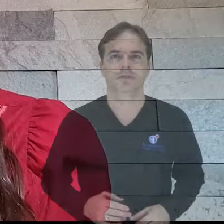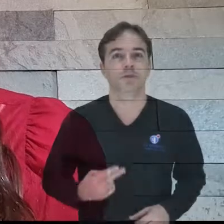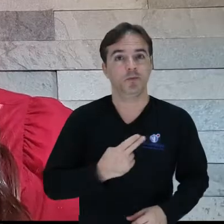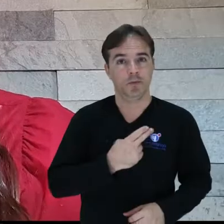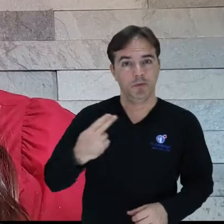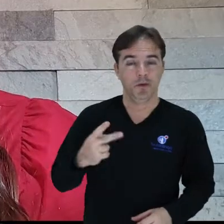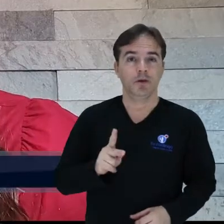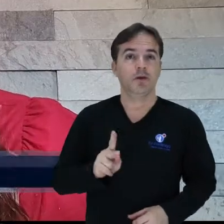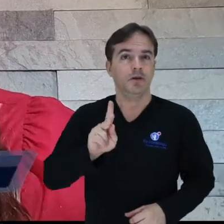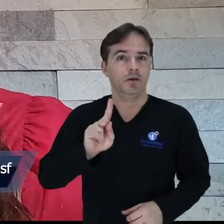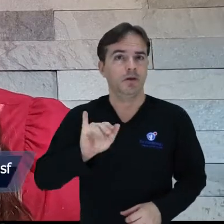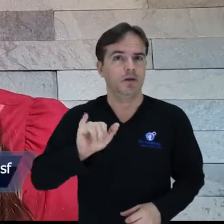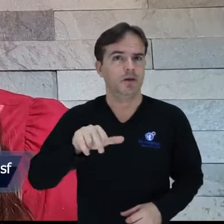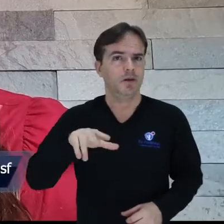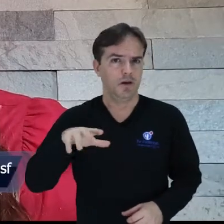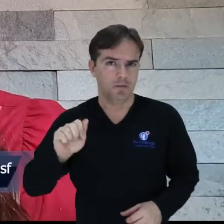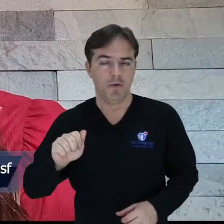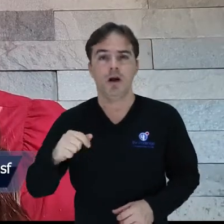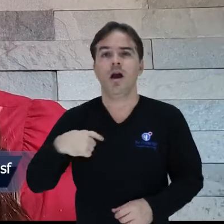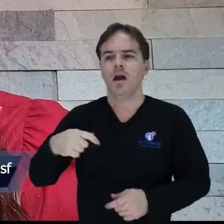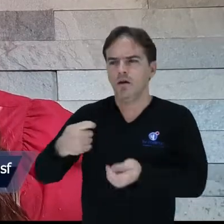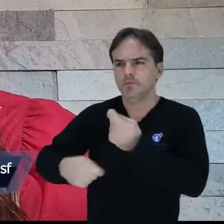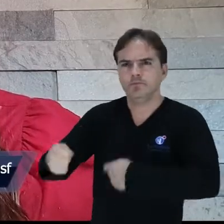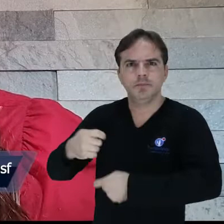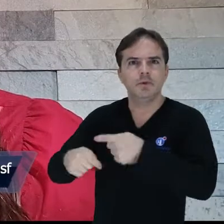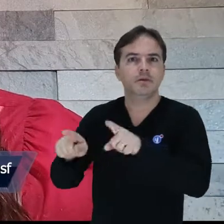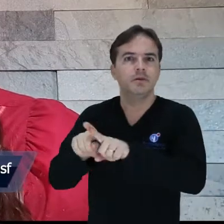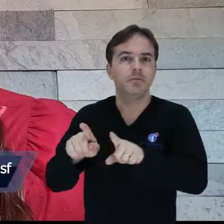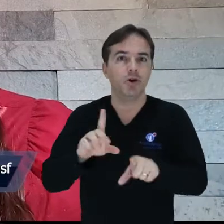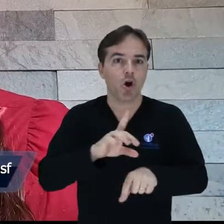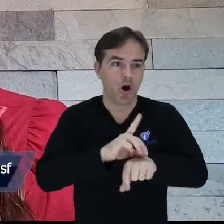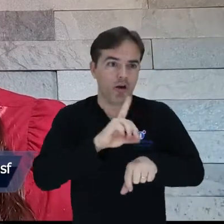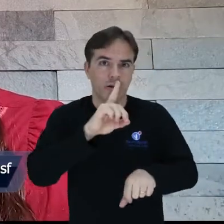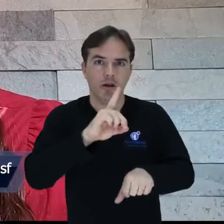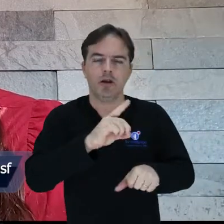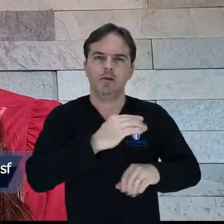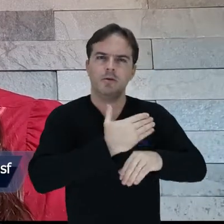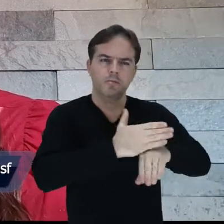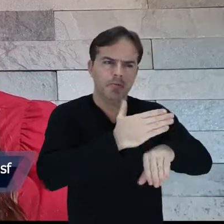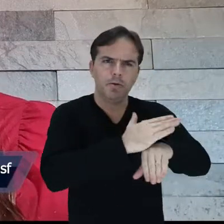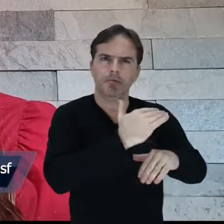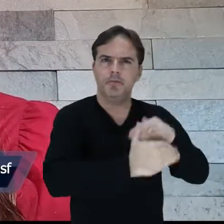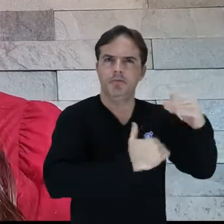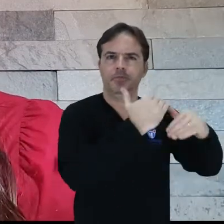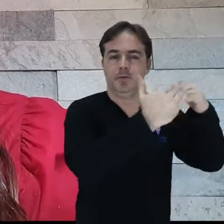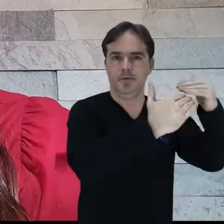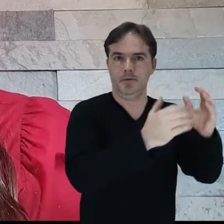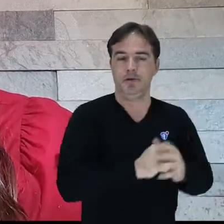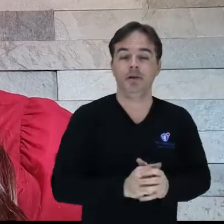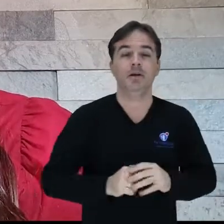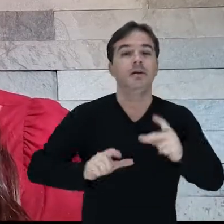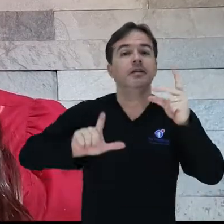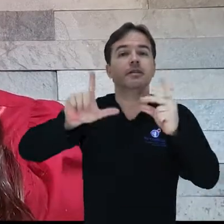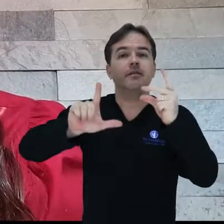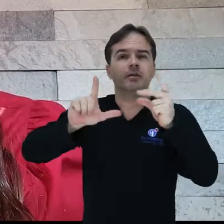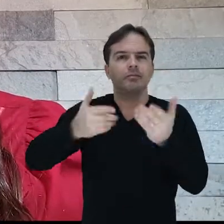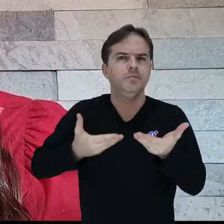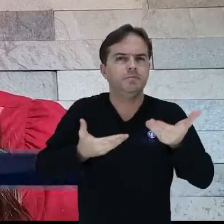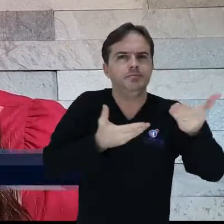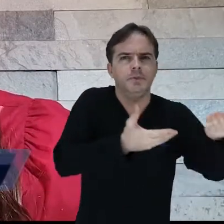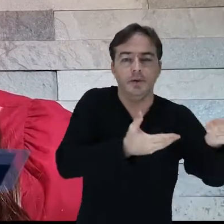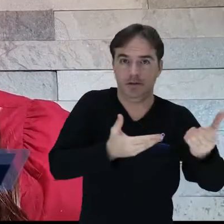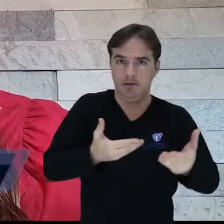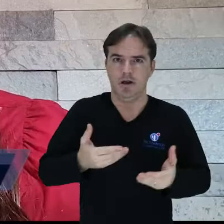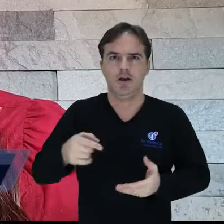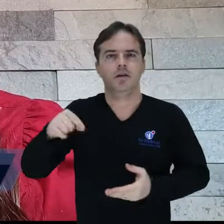e ainda não é que uma Matos sou administradora e atual coordenadora de capacitação e desempenho a pedido da TV